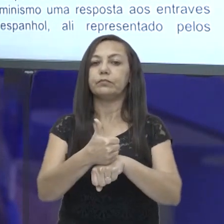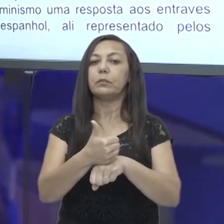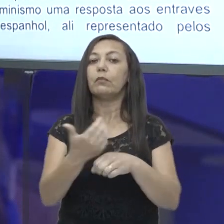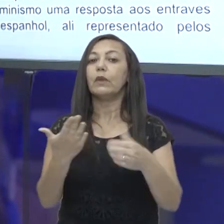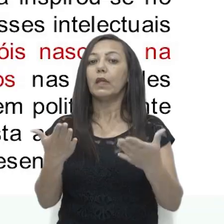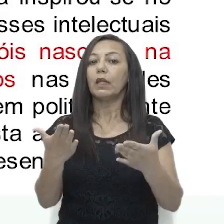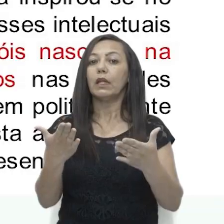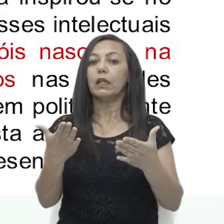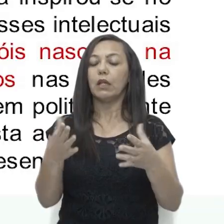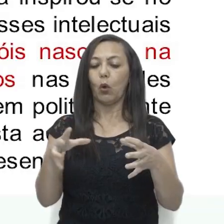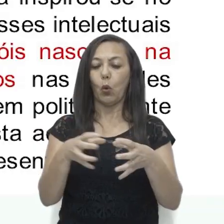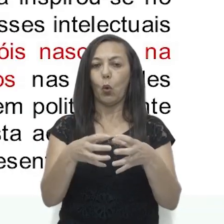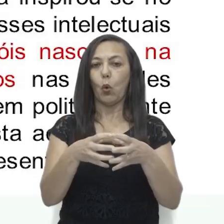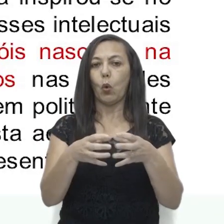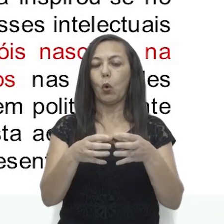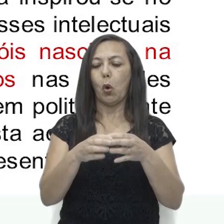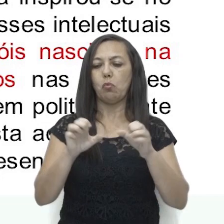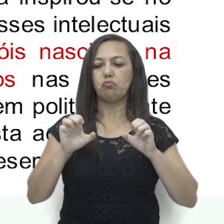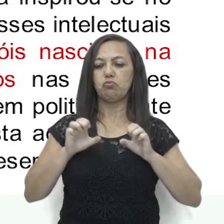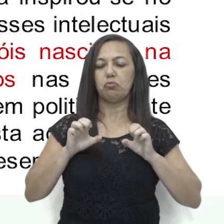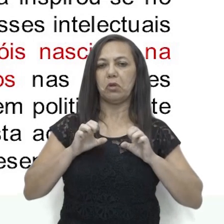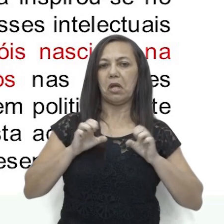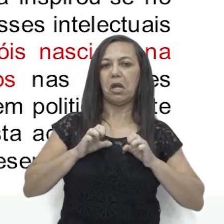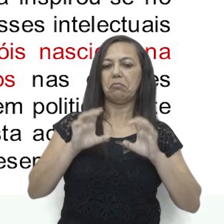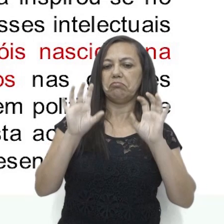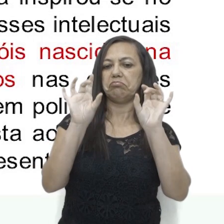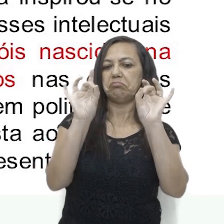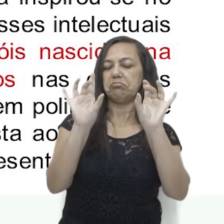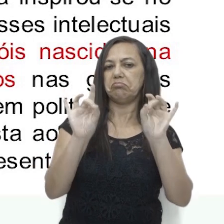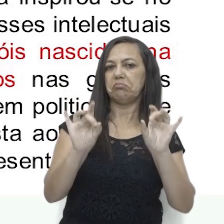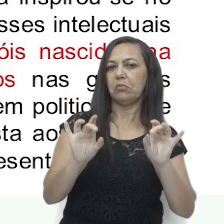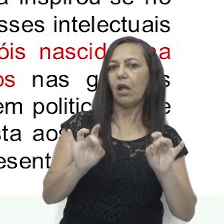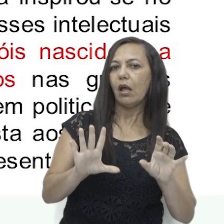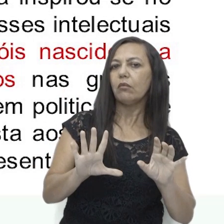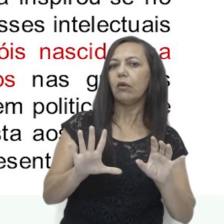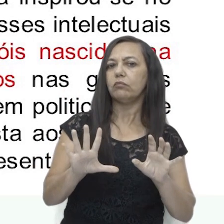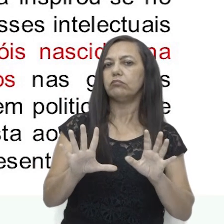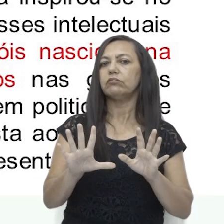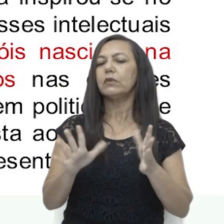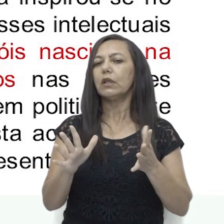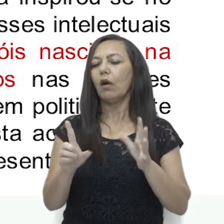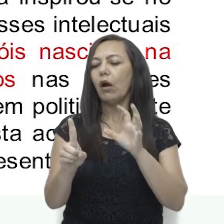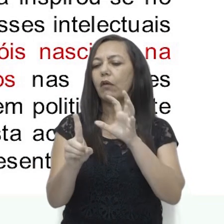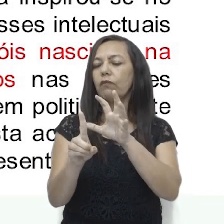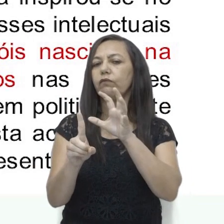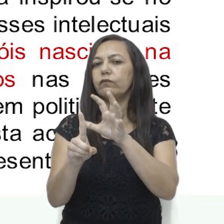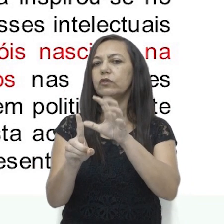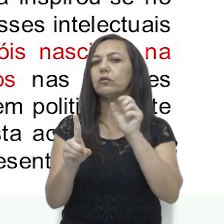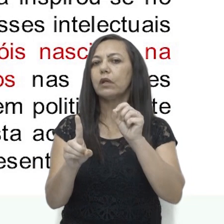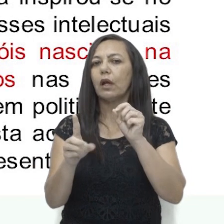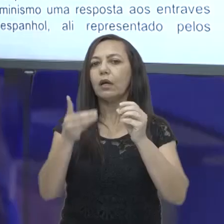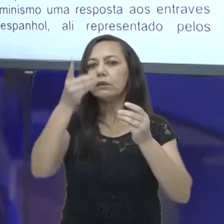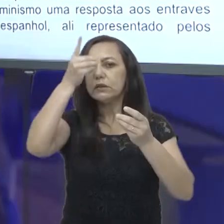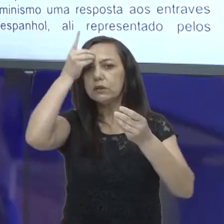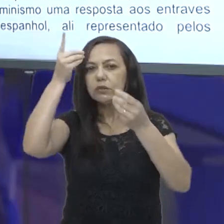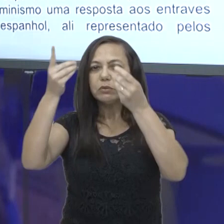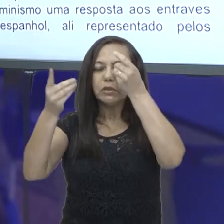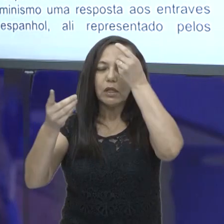dúvida, a elite letrada, tá certo? Chamada espanhola, inspirou-se no conjunto de ideias